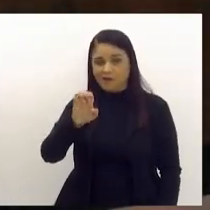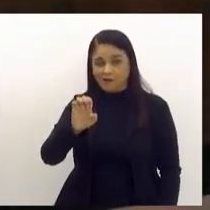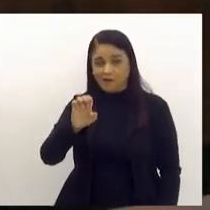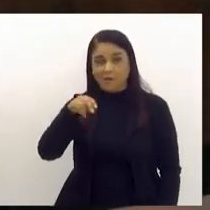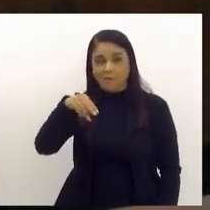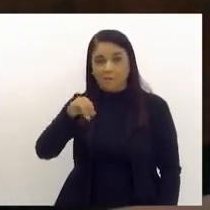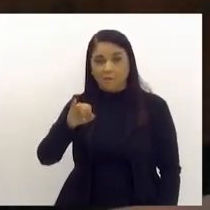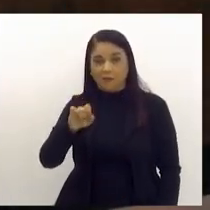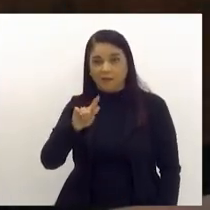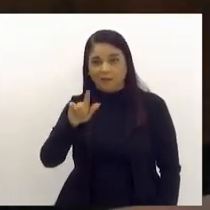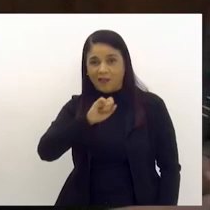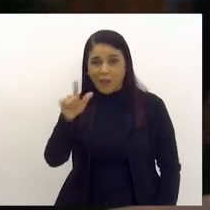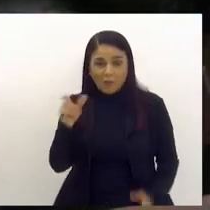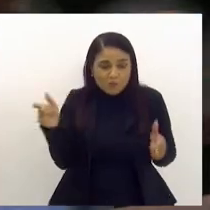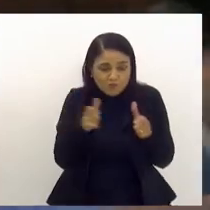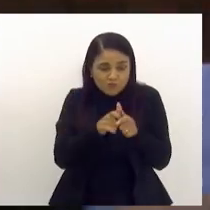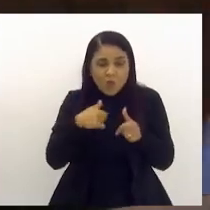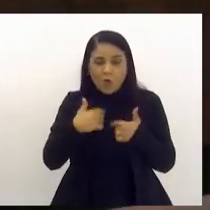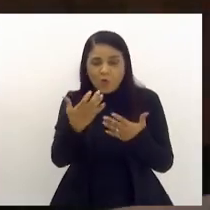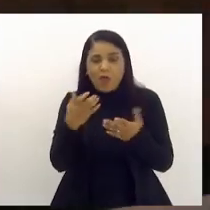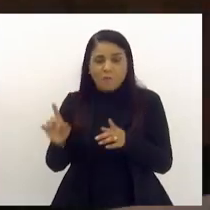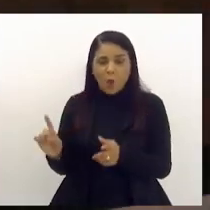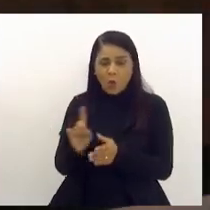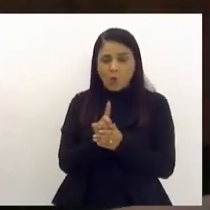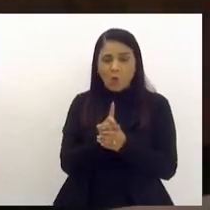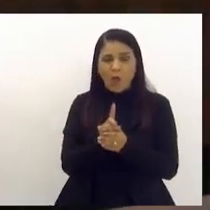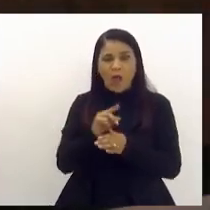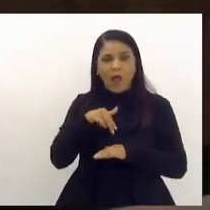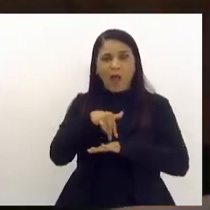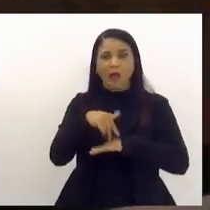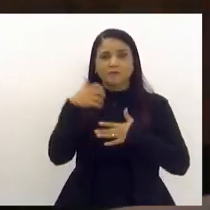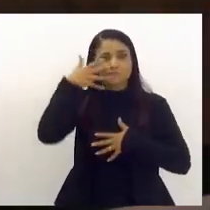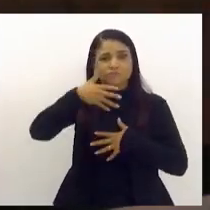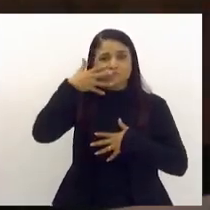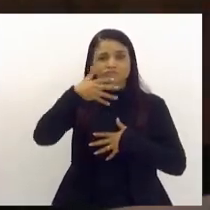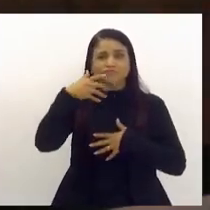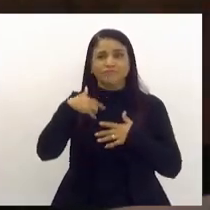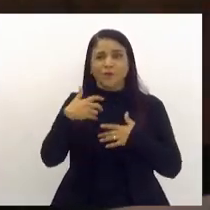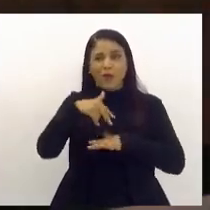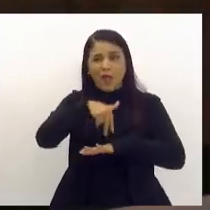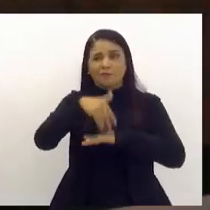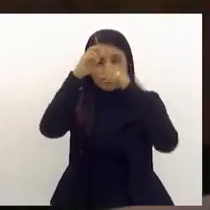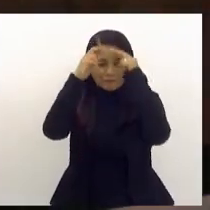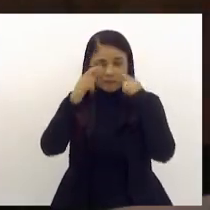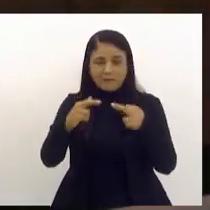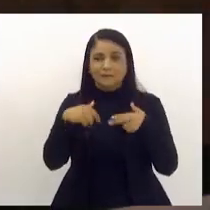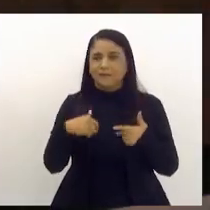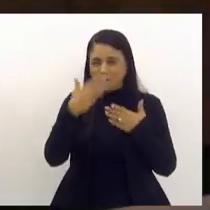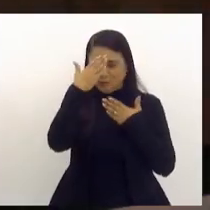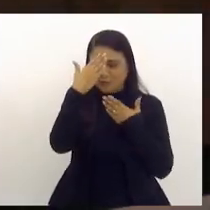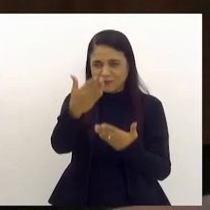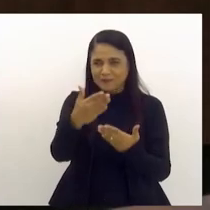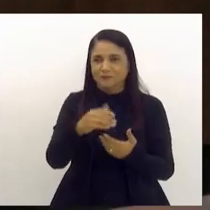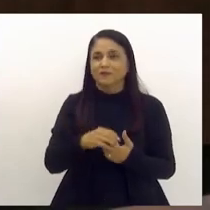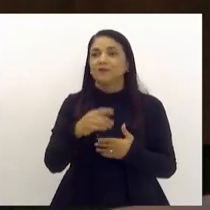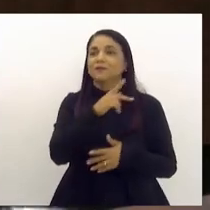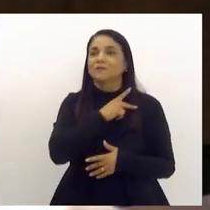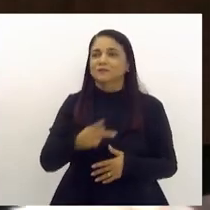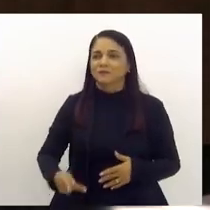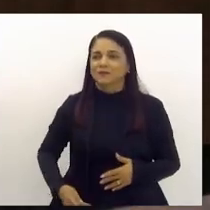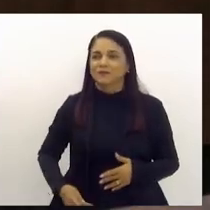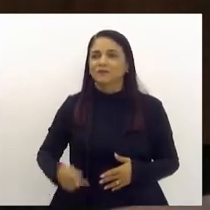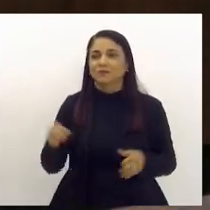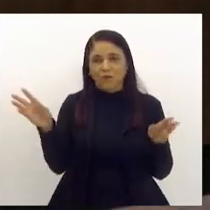aqui dentro. Eu quero meu lugar de fala. Eu quero meu lugar de fala sendo respeitado aqui. Muito obrigado. Senhor presidente,